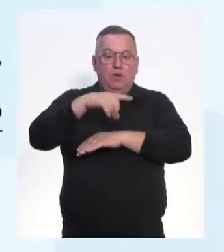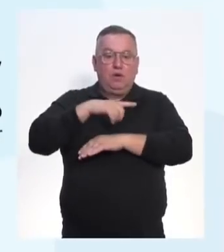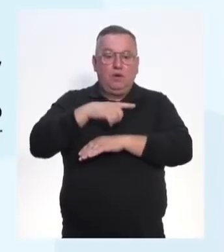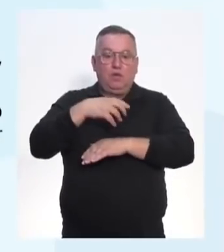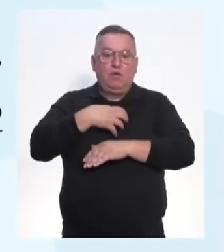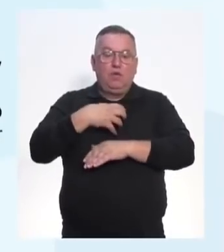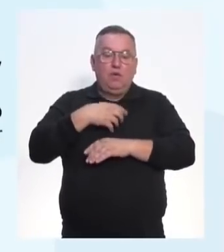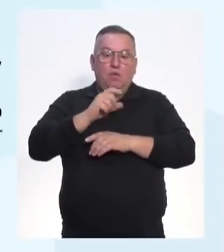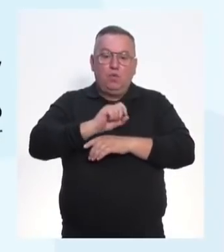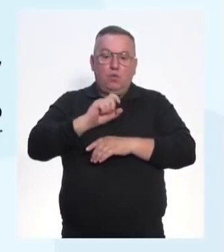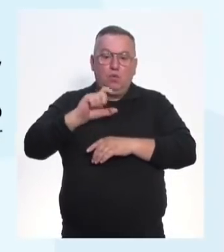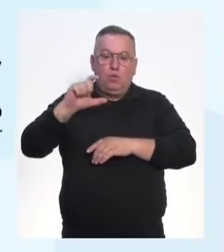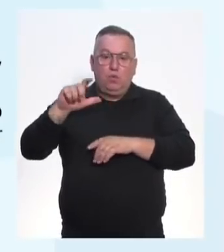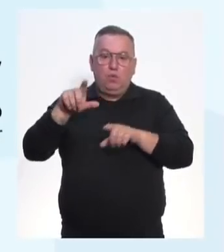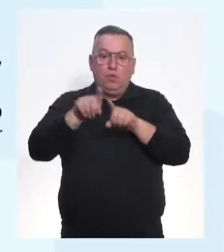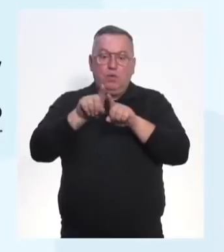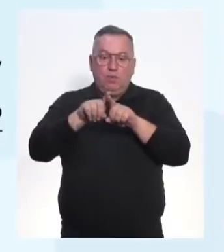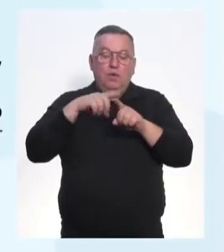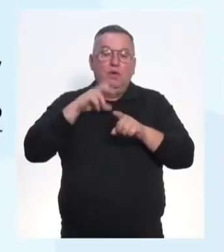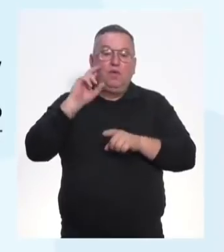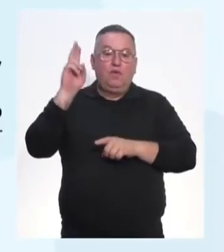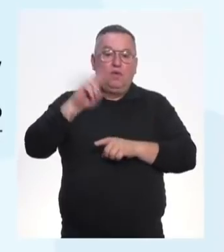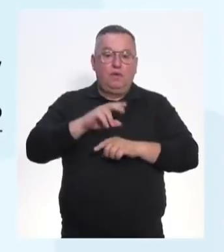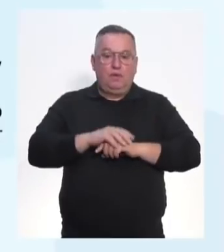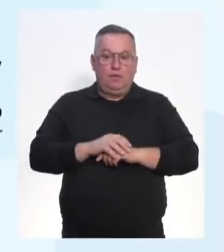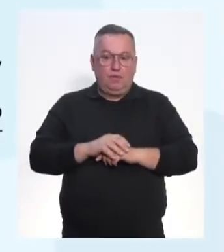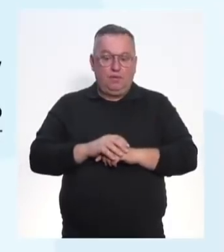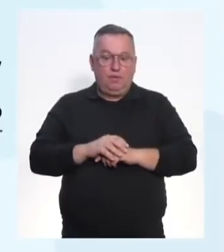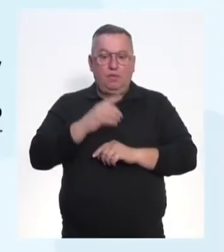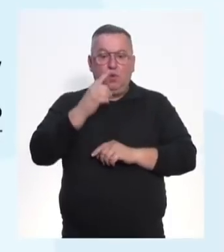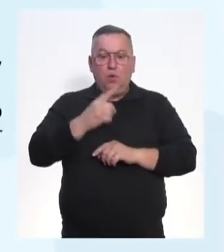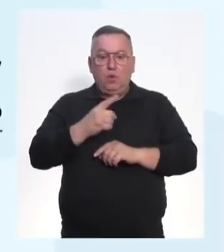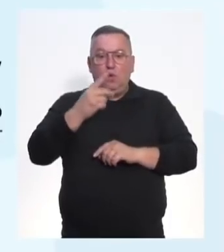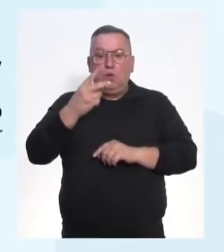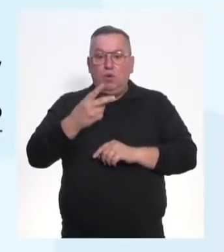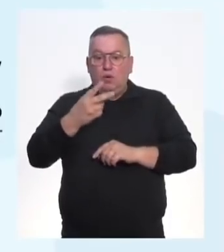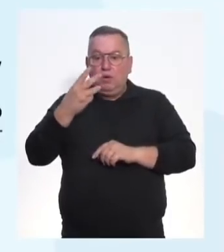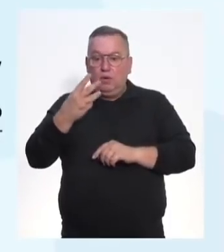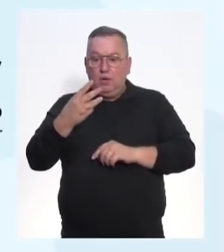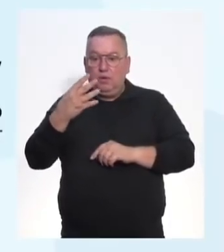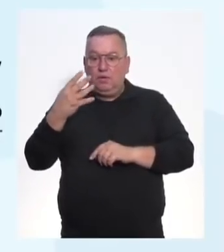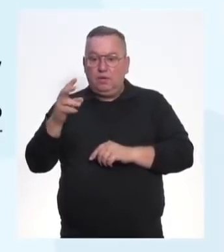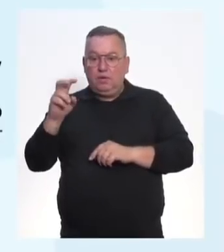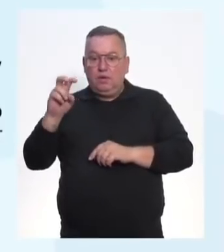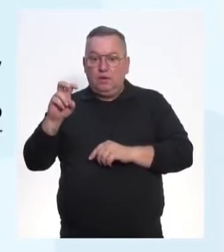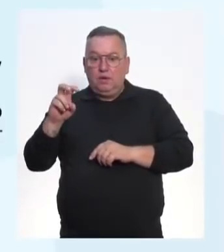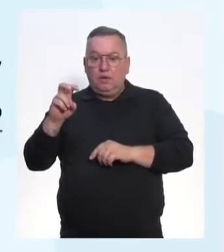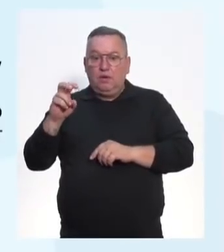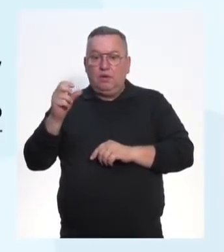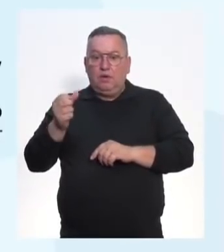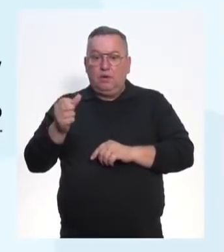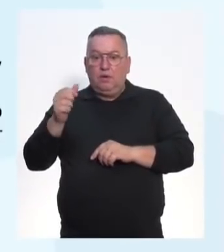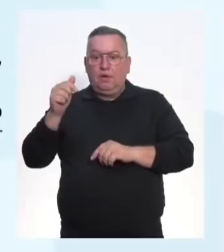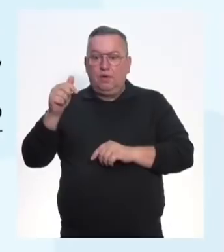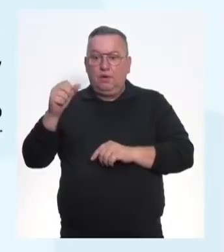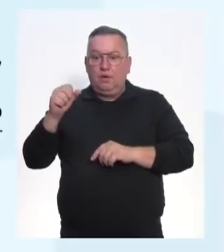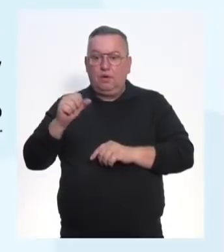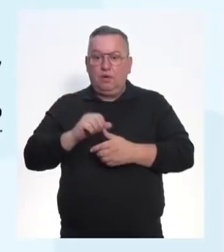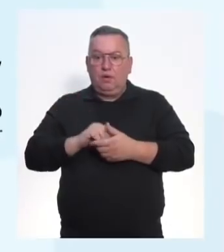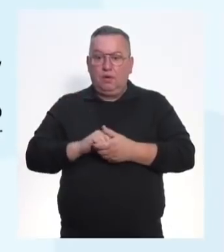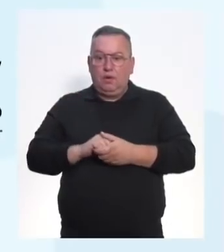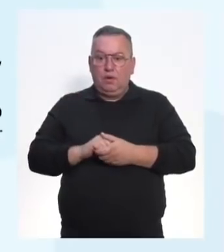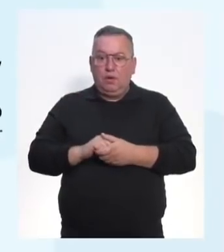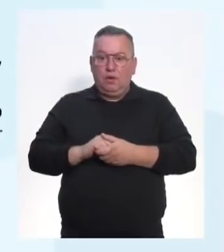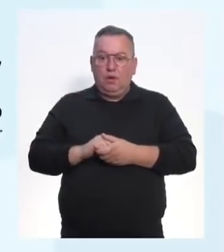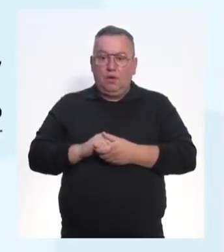forma crescente. No caso, vamos colocar 0, né? 1, 2, 3, 4, 5 e assim por diante, né,